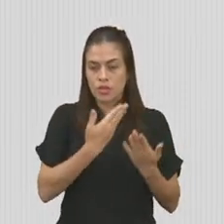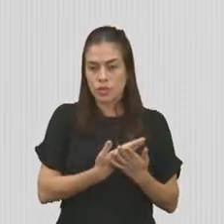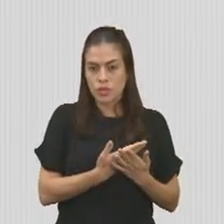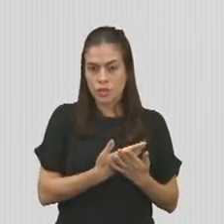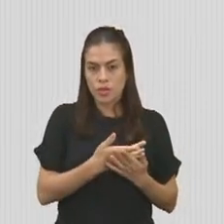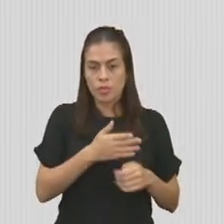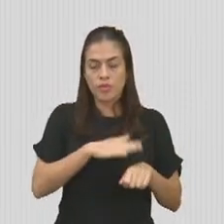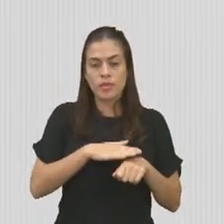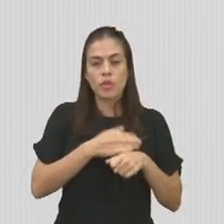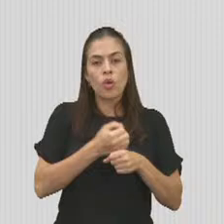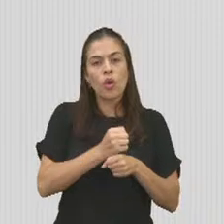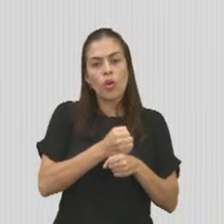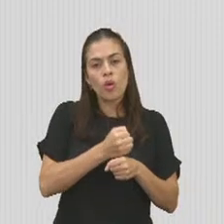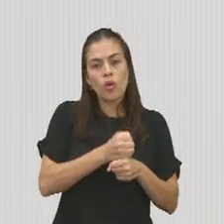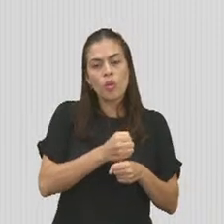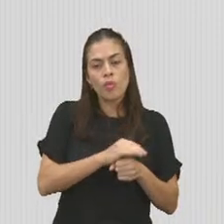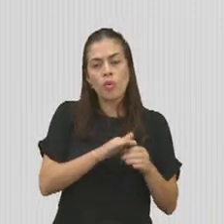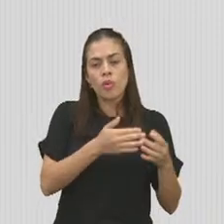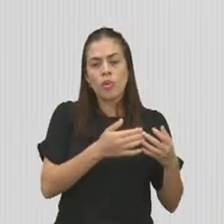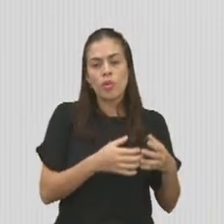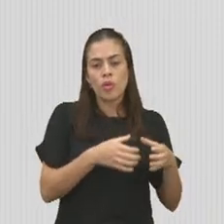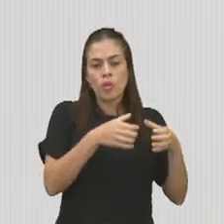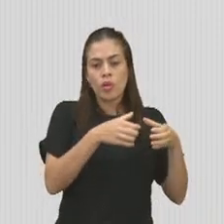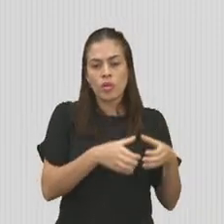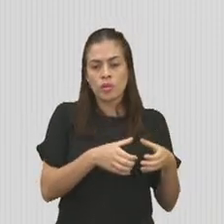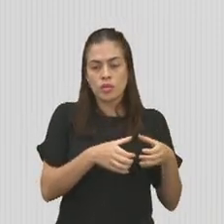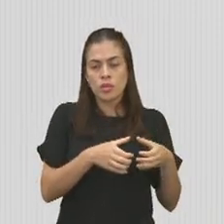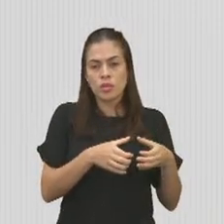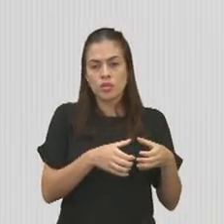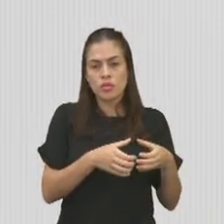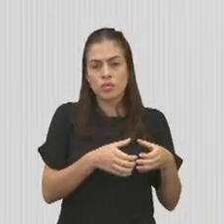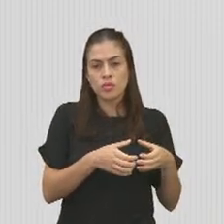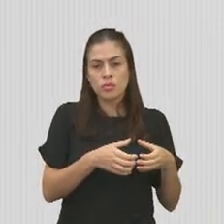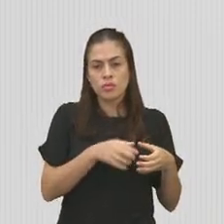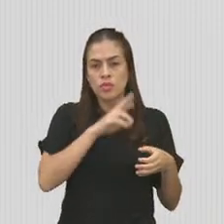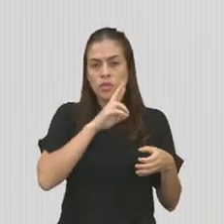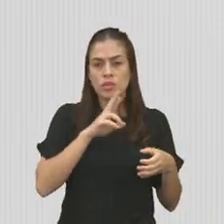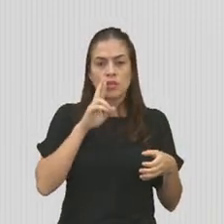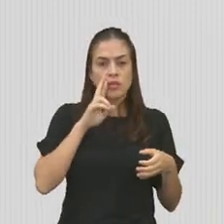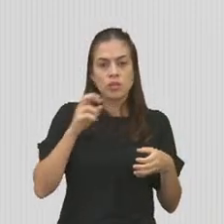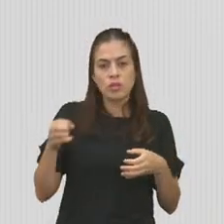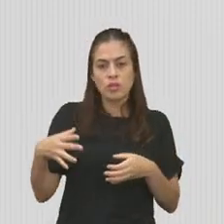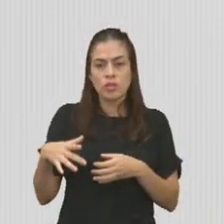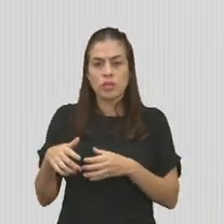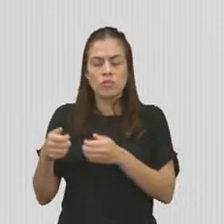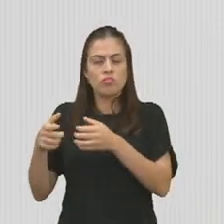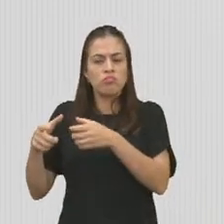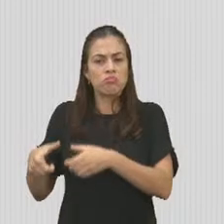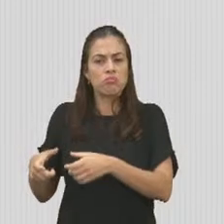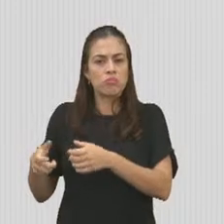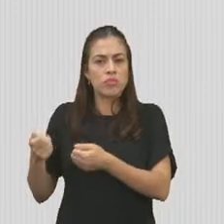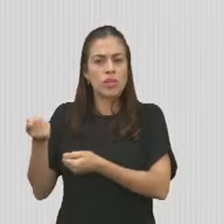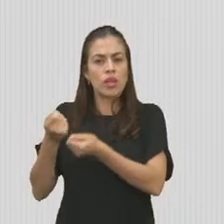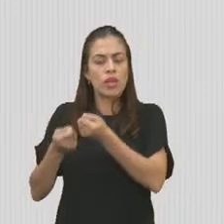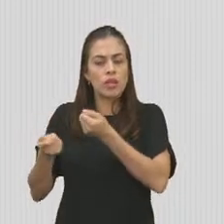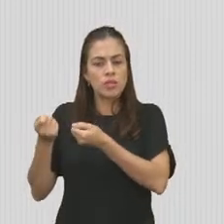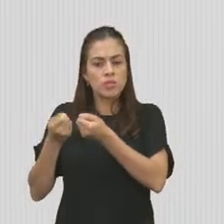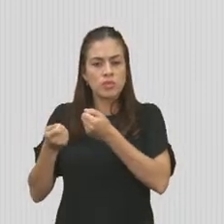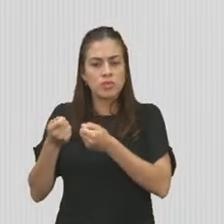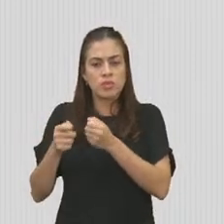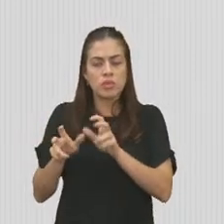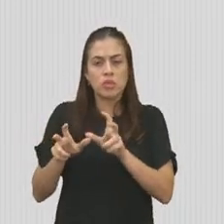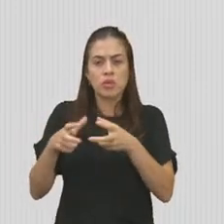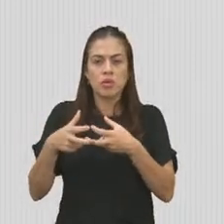para realizar obras, que vão desde um centro de gastronomia até um novo centro administrativo, para abrigar a Câmara,